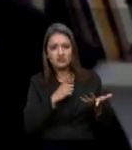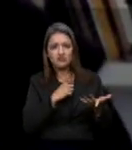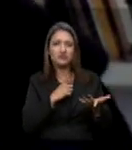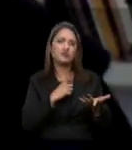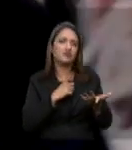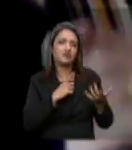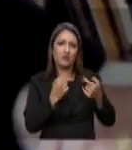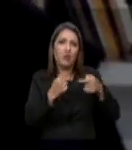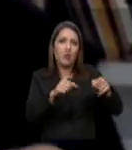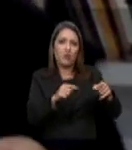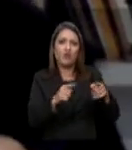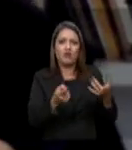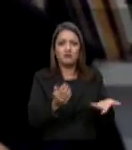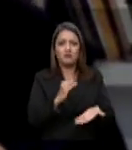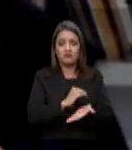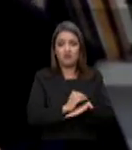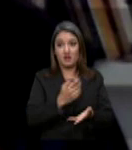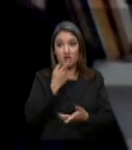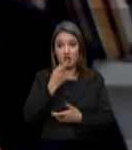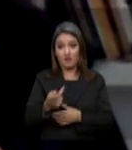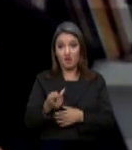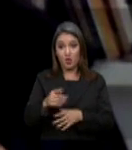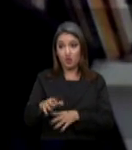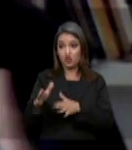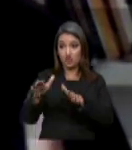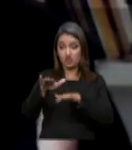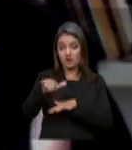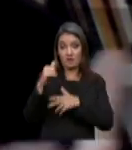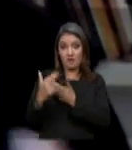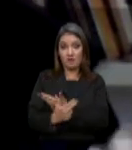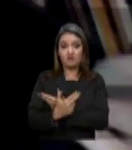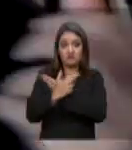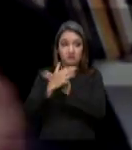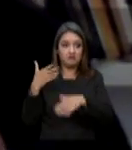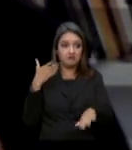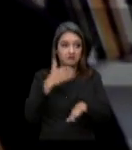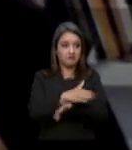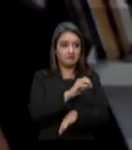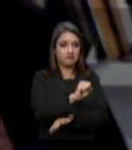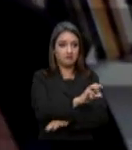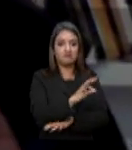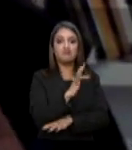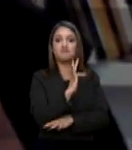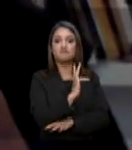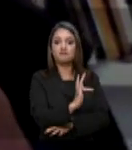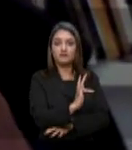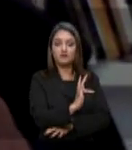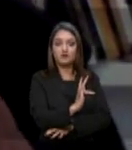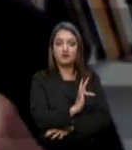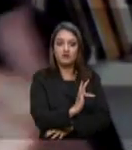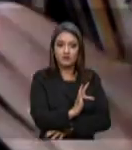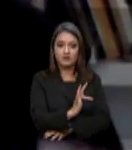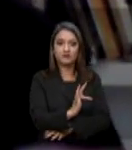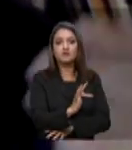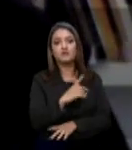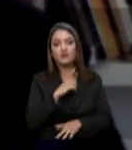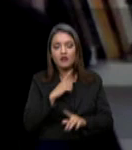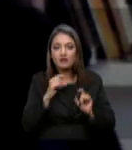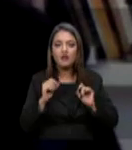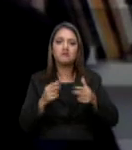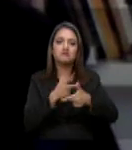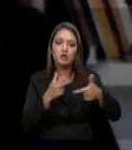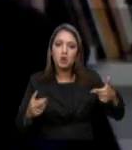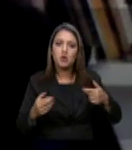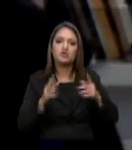instituições coloquei as forças armadas para intervir no STF o que Já construiu Prelúdio das tentativas de embaraço